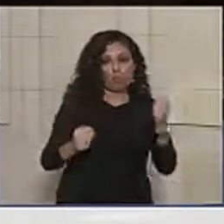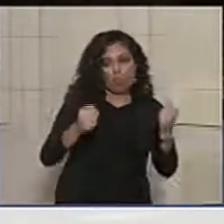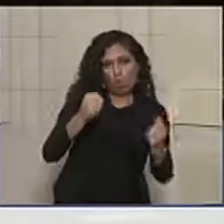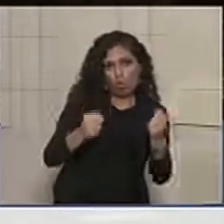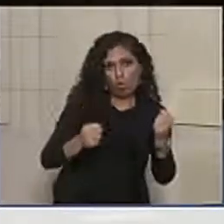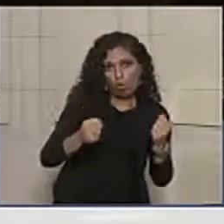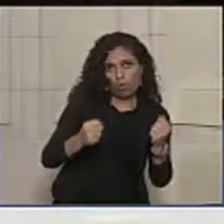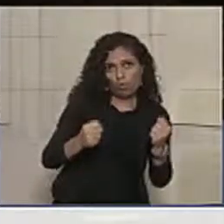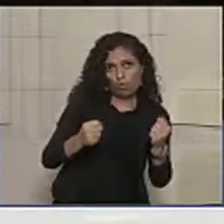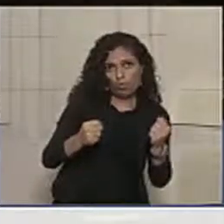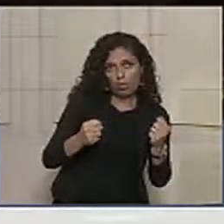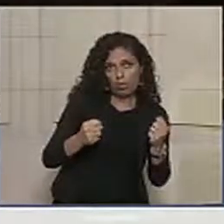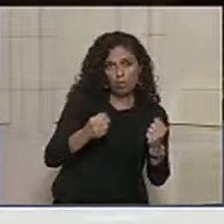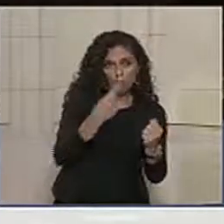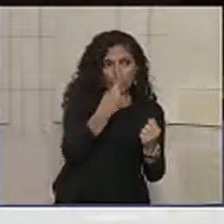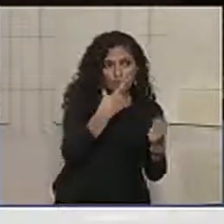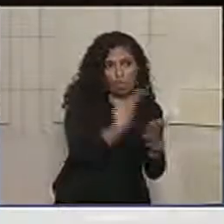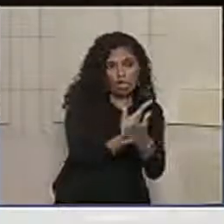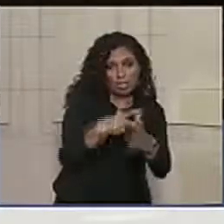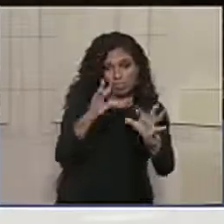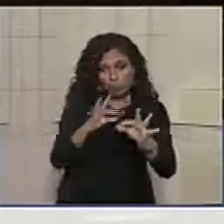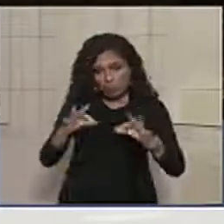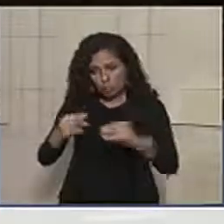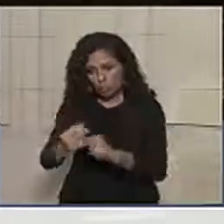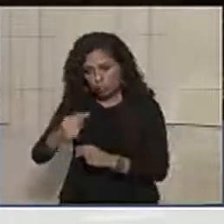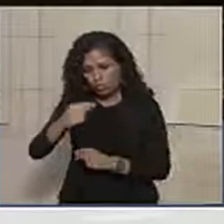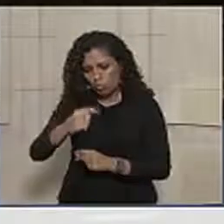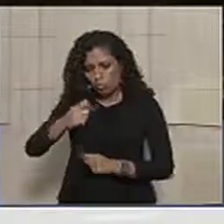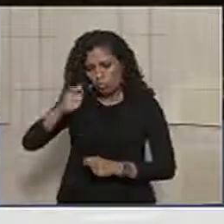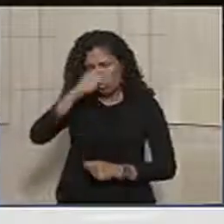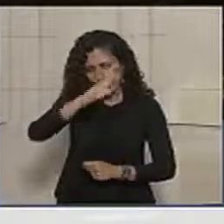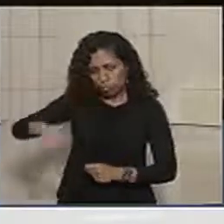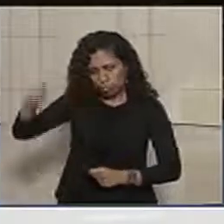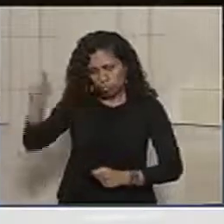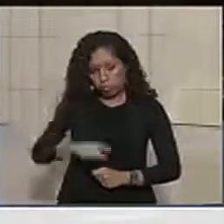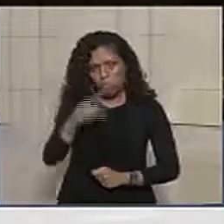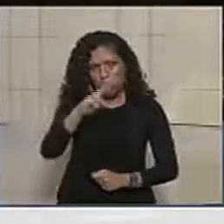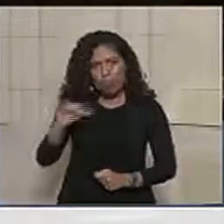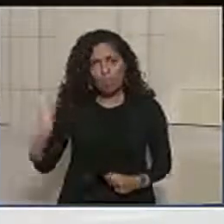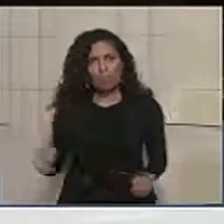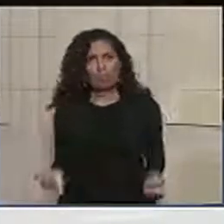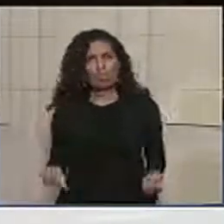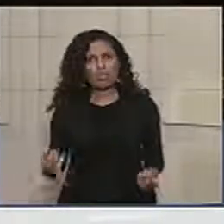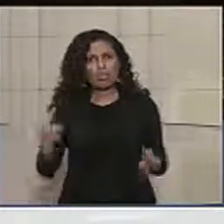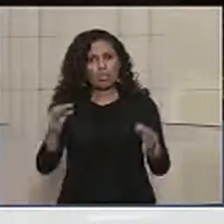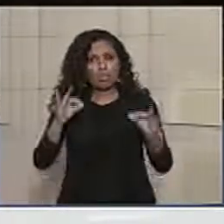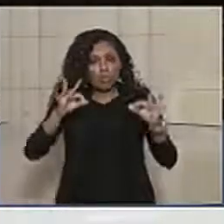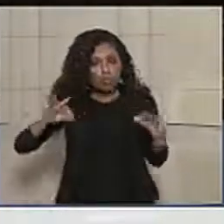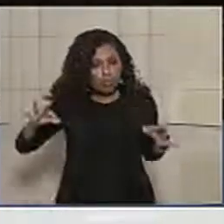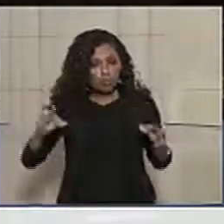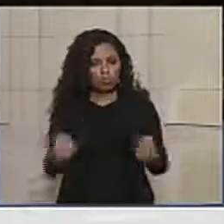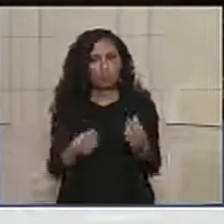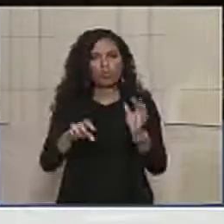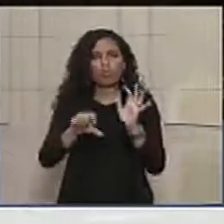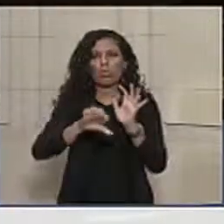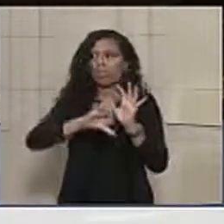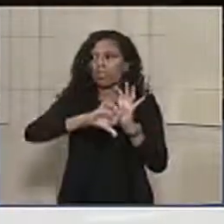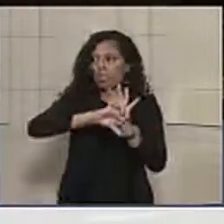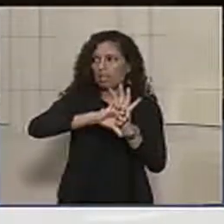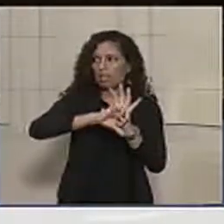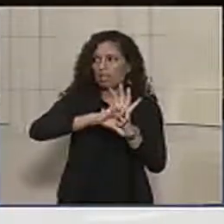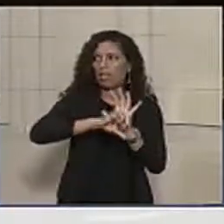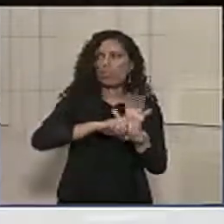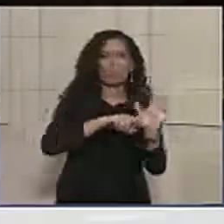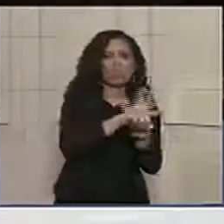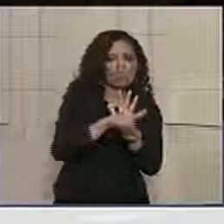um crime que toda a classe tem que ser julgada e taxada como tal. Todo crime tem que ser investigado e punido,